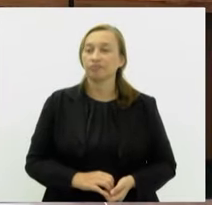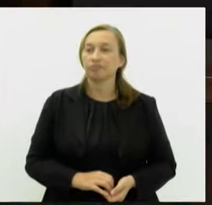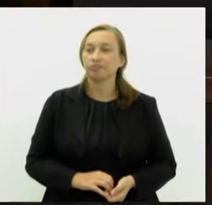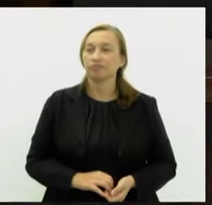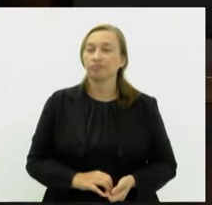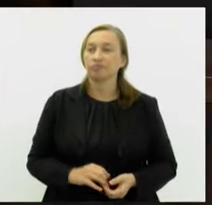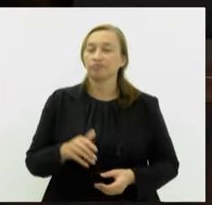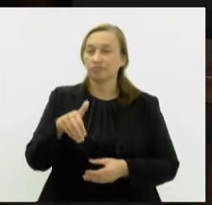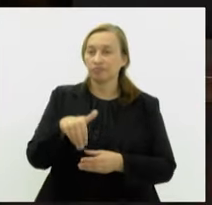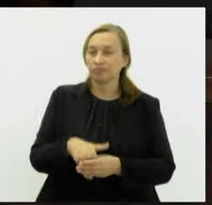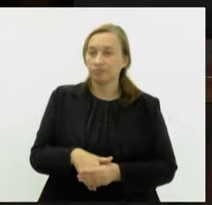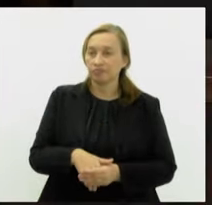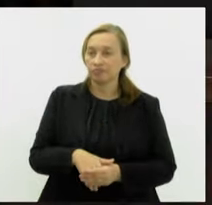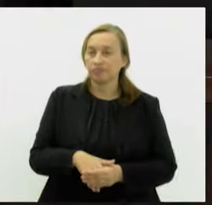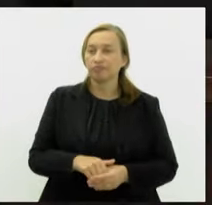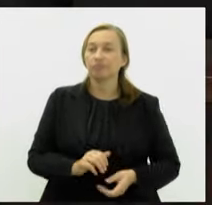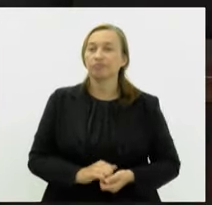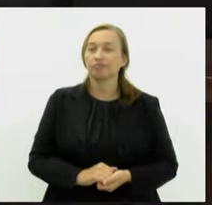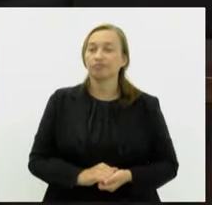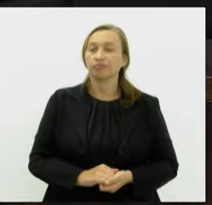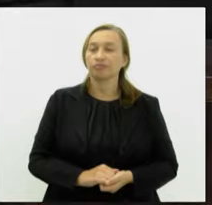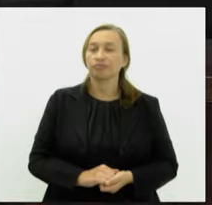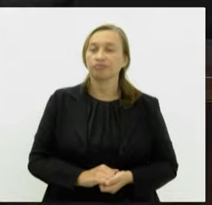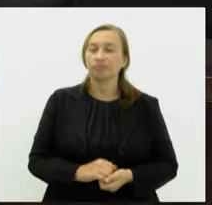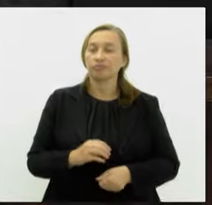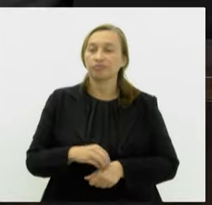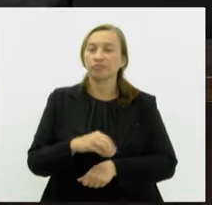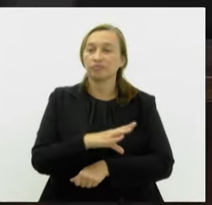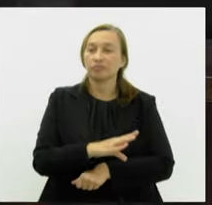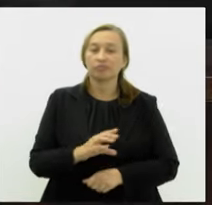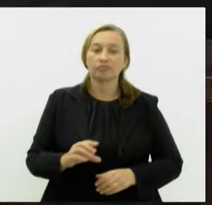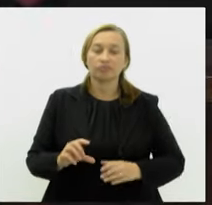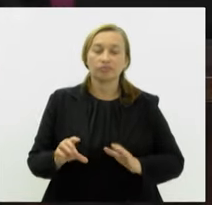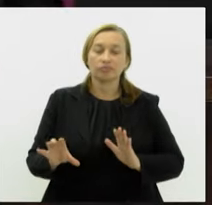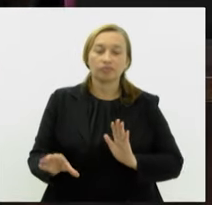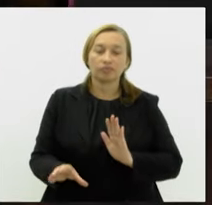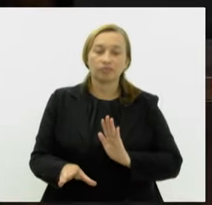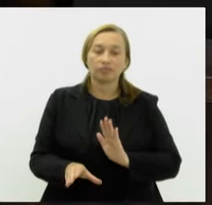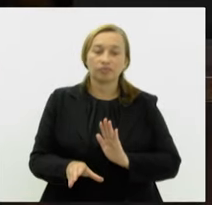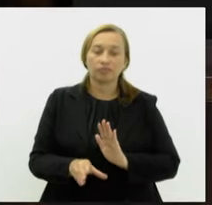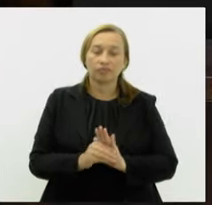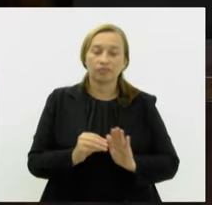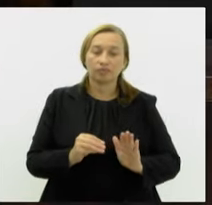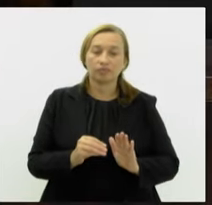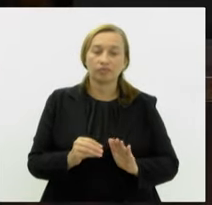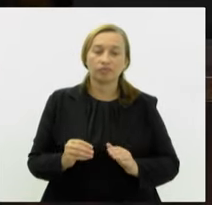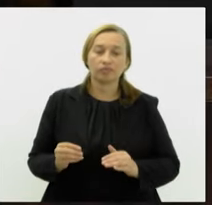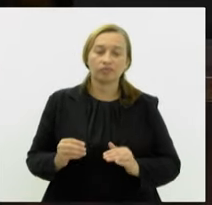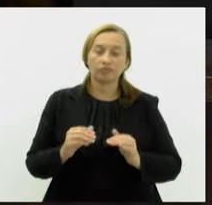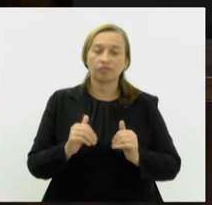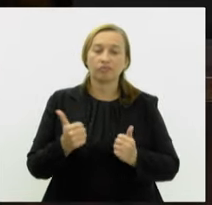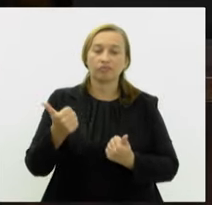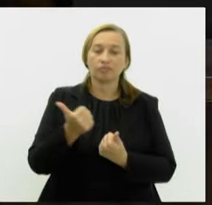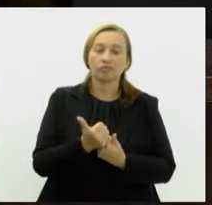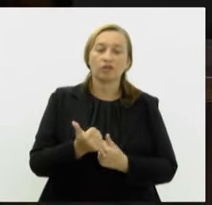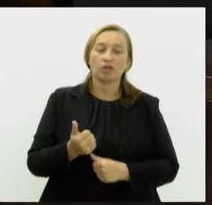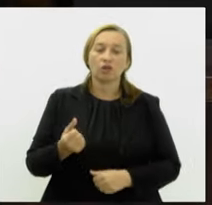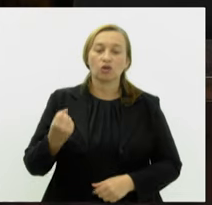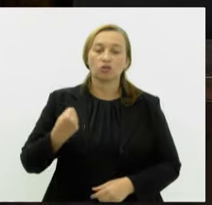Em votação, o destaque à emenda supressiva número 6.